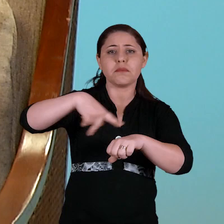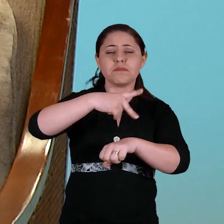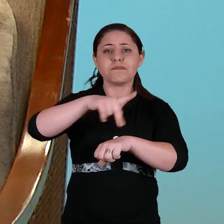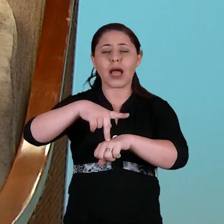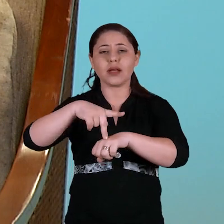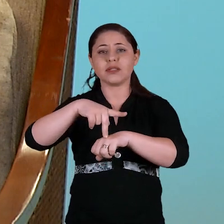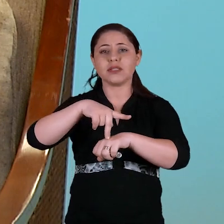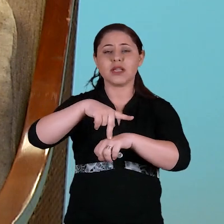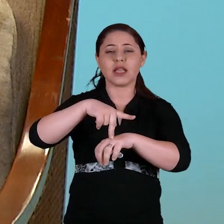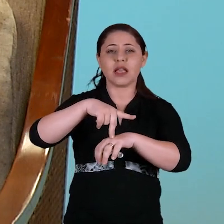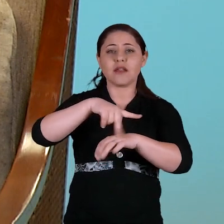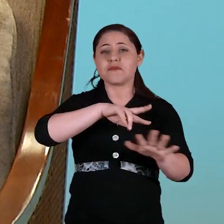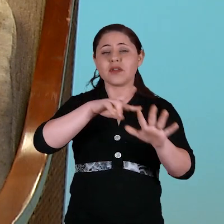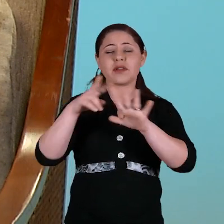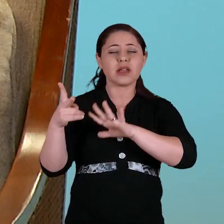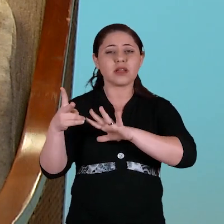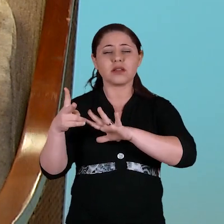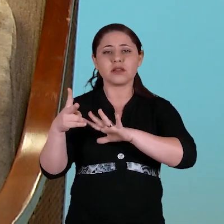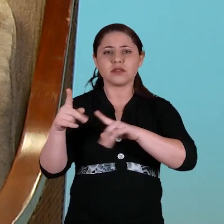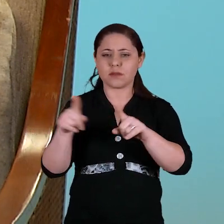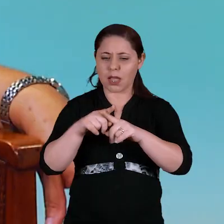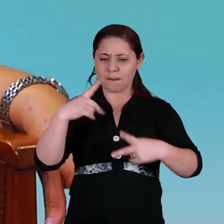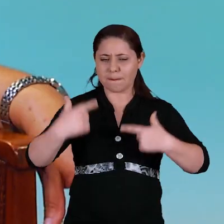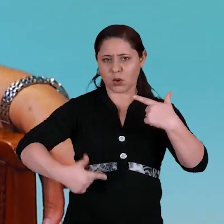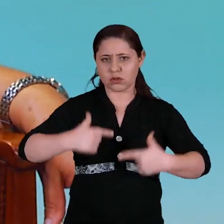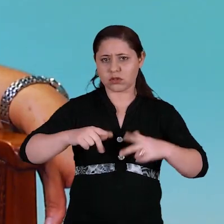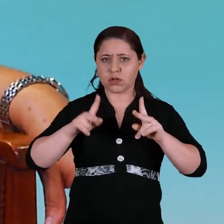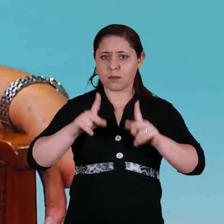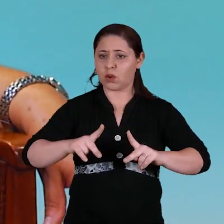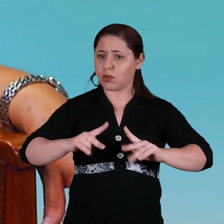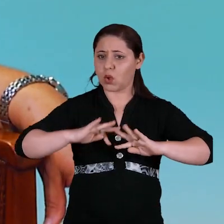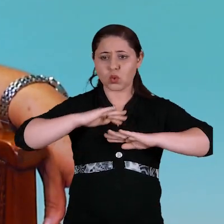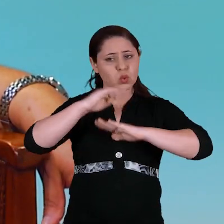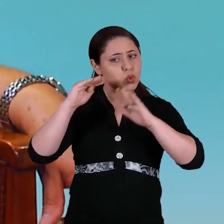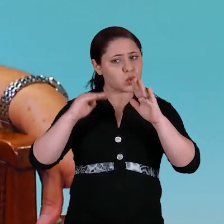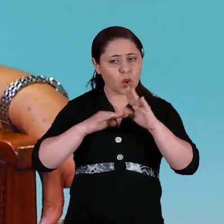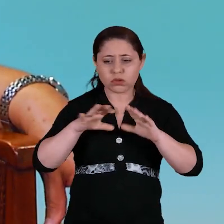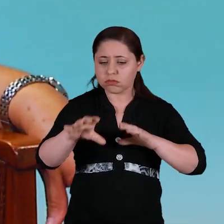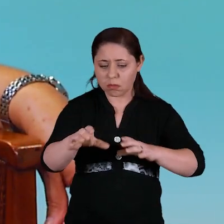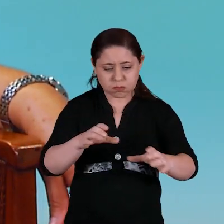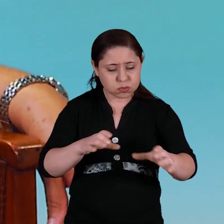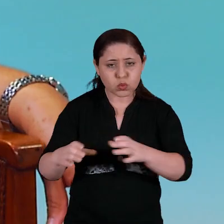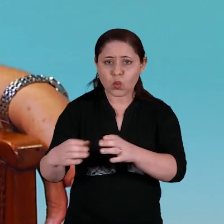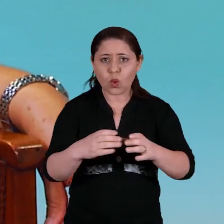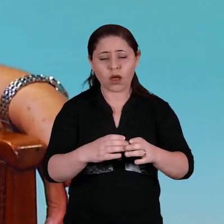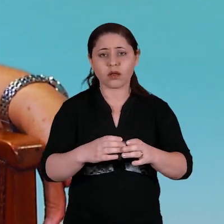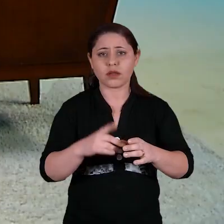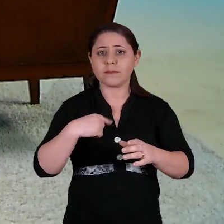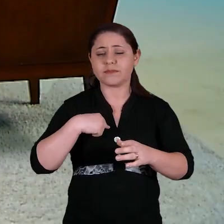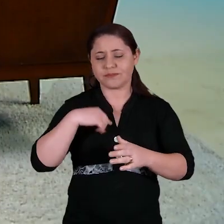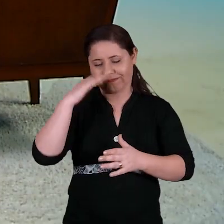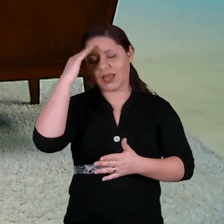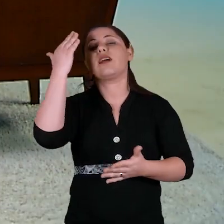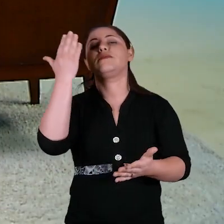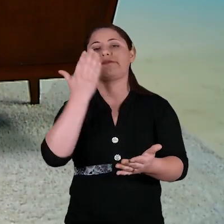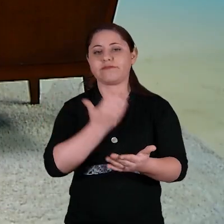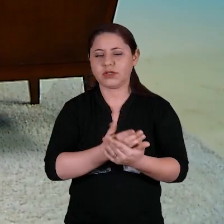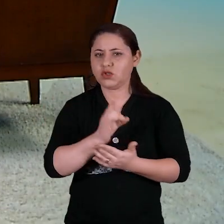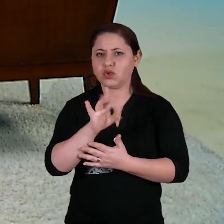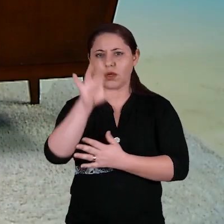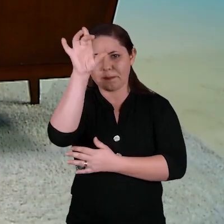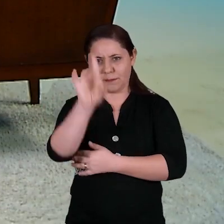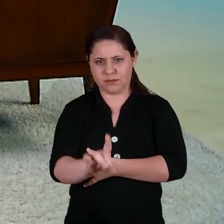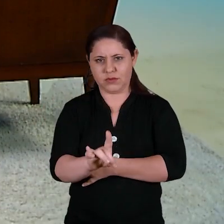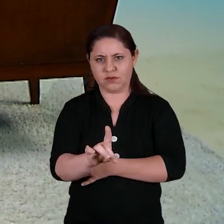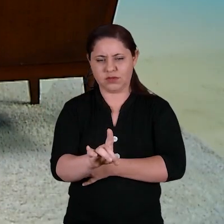fim de semana, né, estender essas políticas públicas a todas as áreas. Eu acho que isso justamente, eu acredito que não só essa questão da pessoa